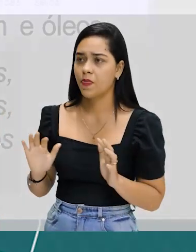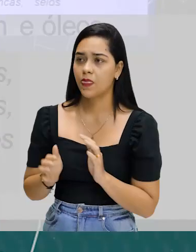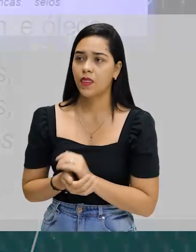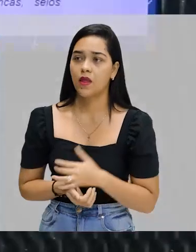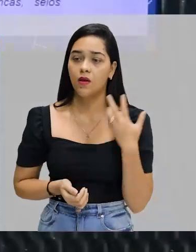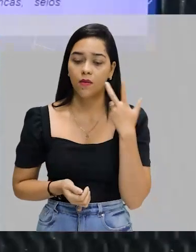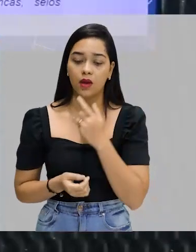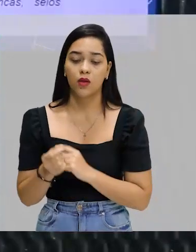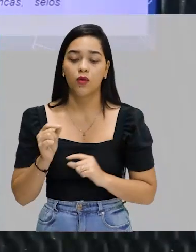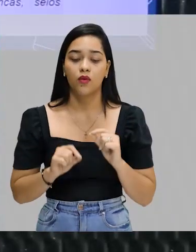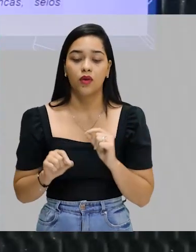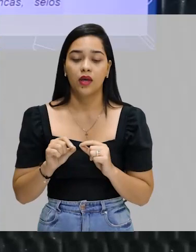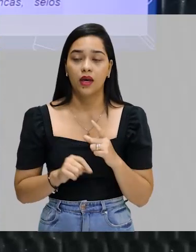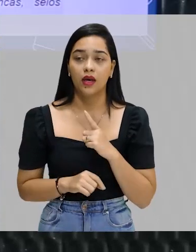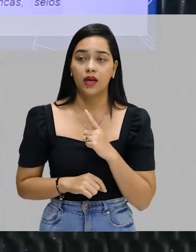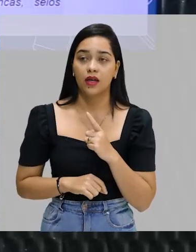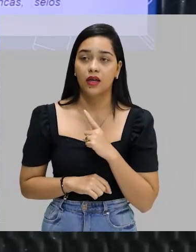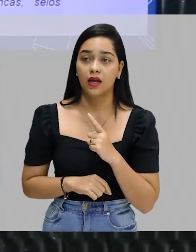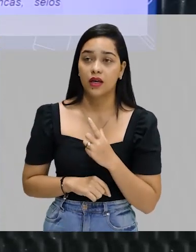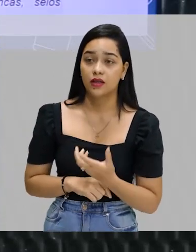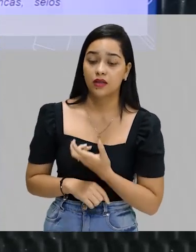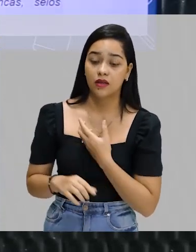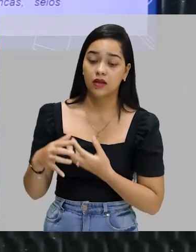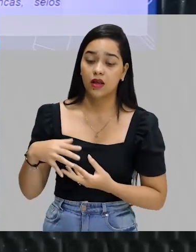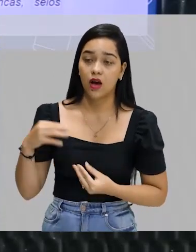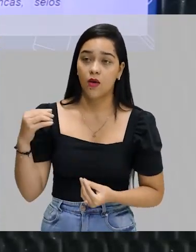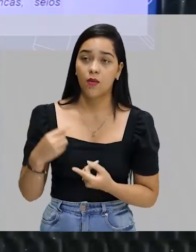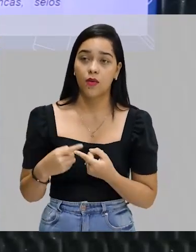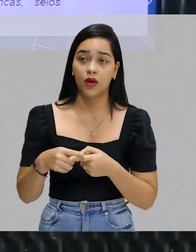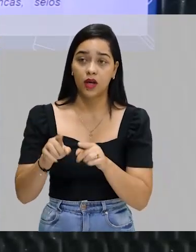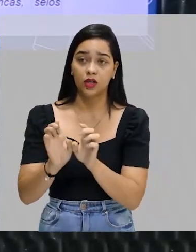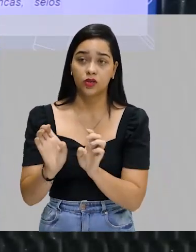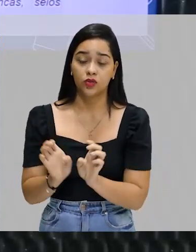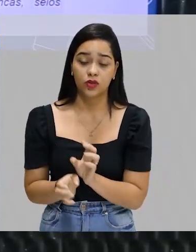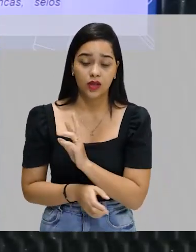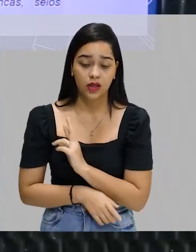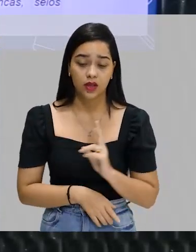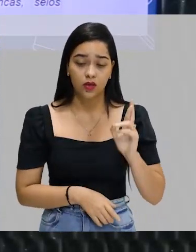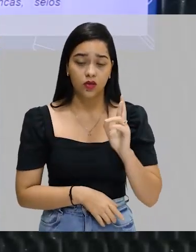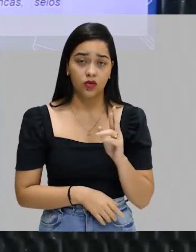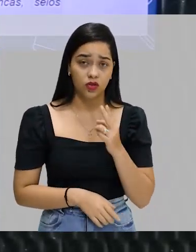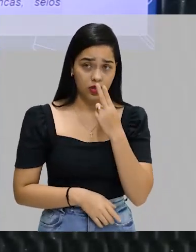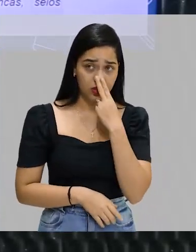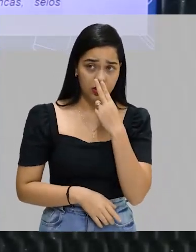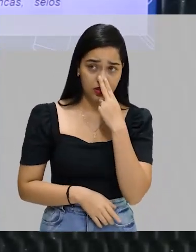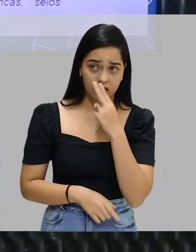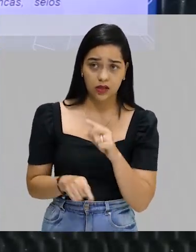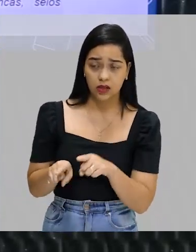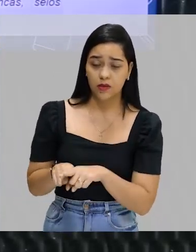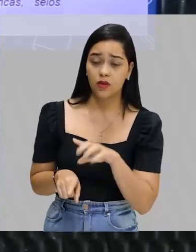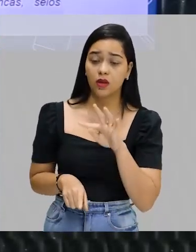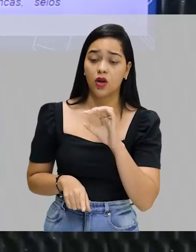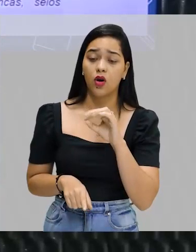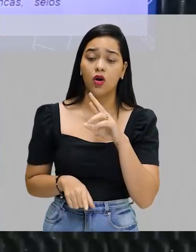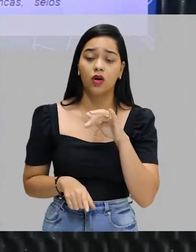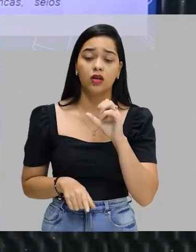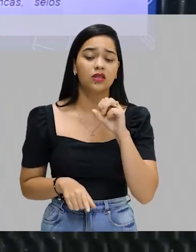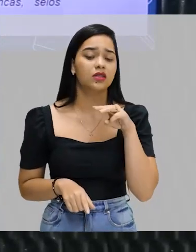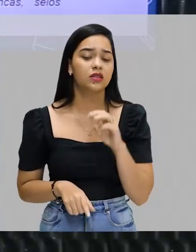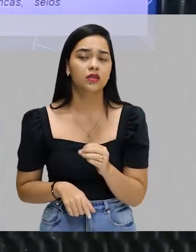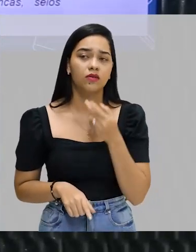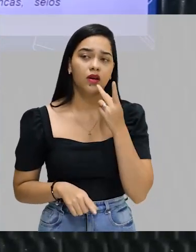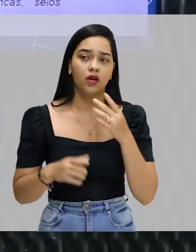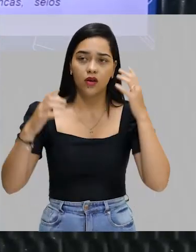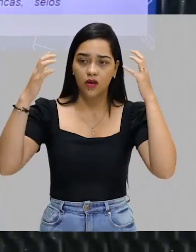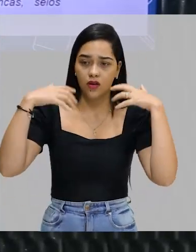estava ligado literalmente à salvação da alma, porque a estrutura religiosa cristã e o teocentrismo deixava claro isso, que